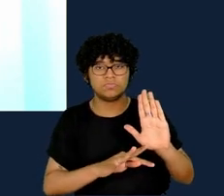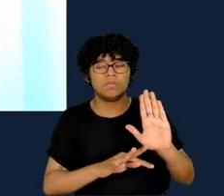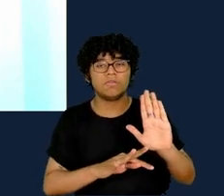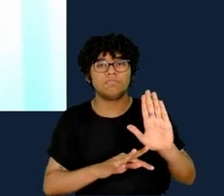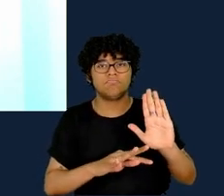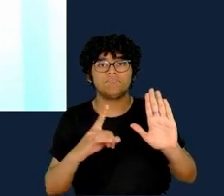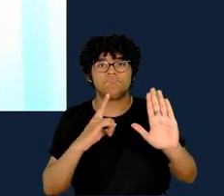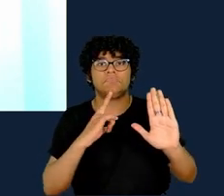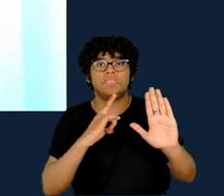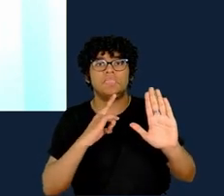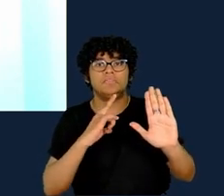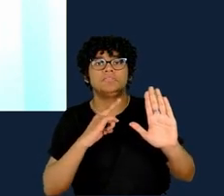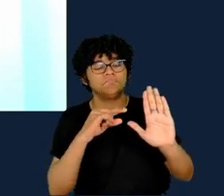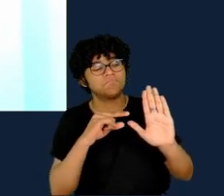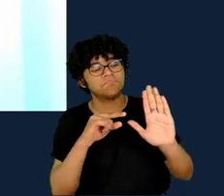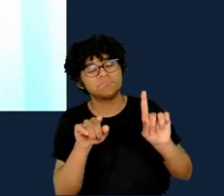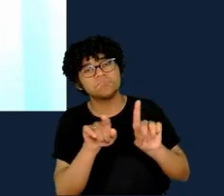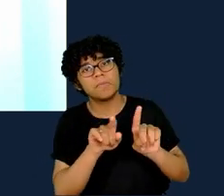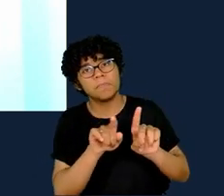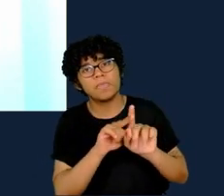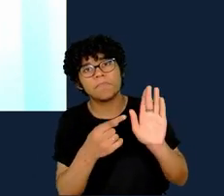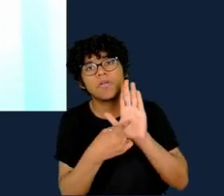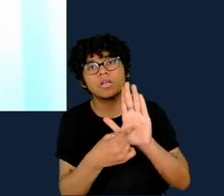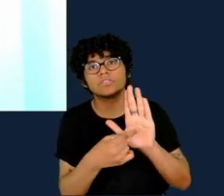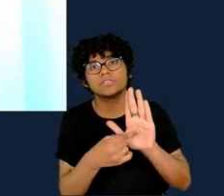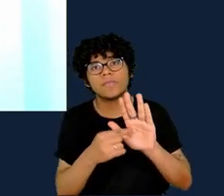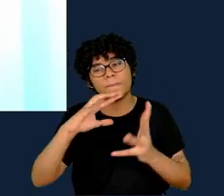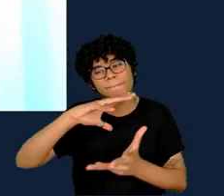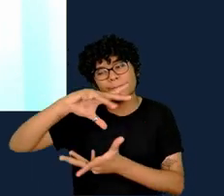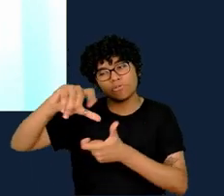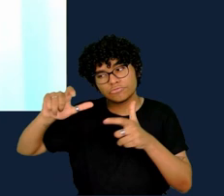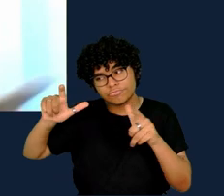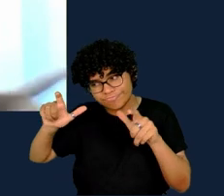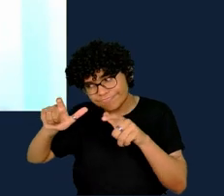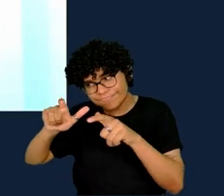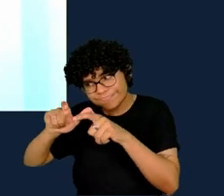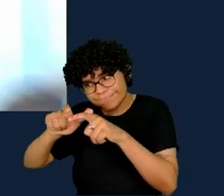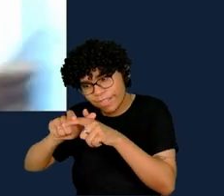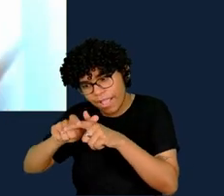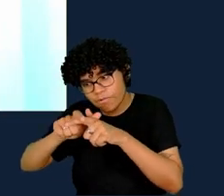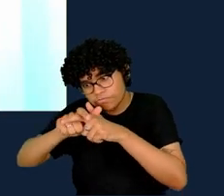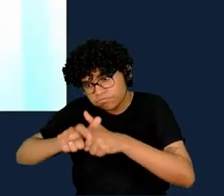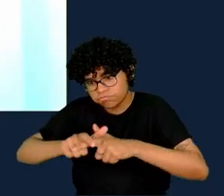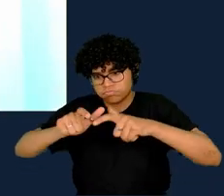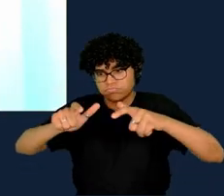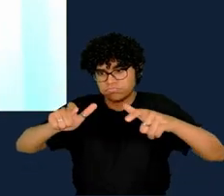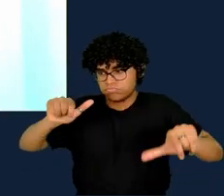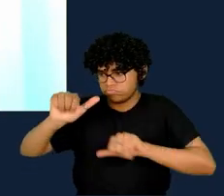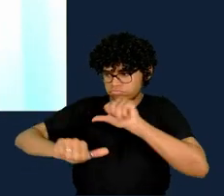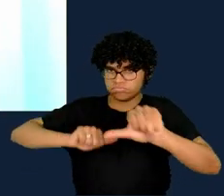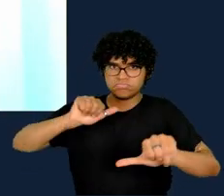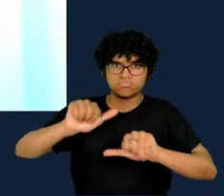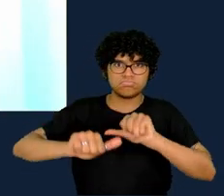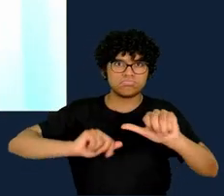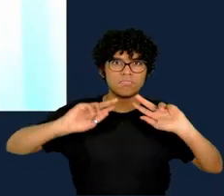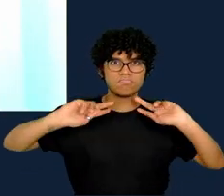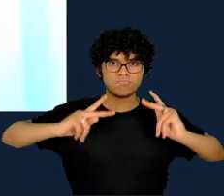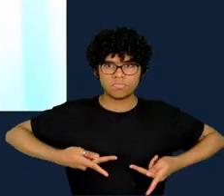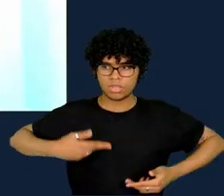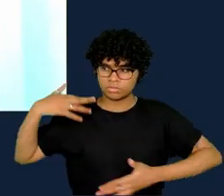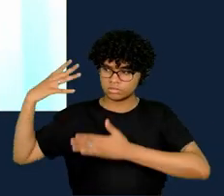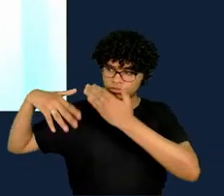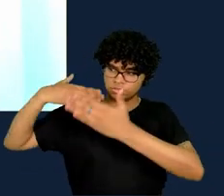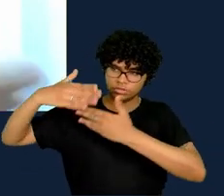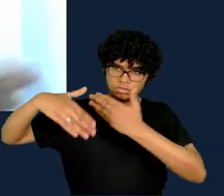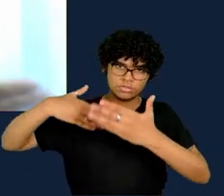momento que o mundo era pequeno, a partir do momento de todo o processo de transformação da humanidade até no momento atual, né?